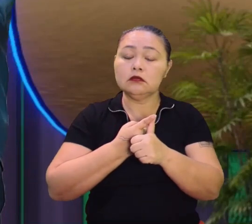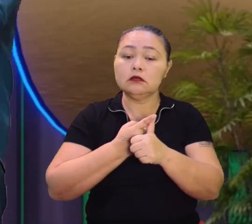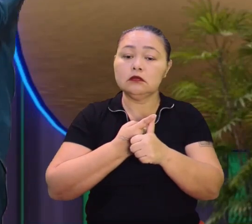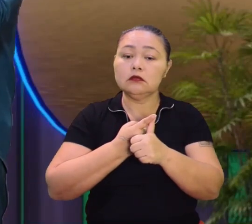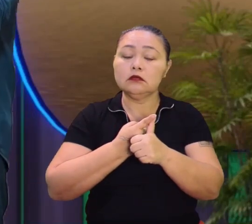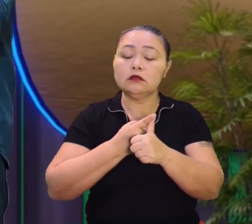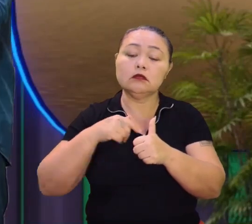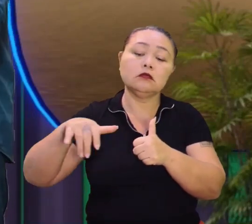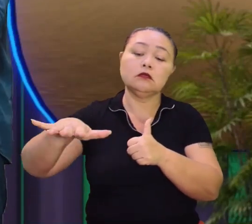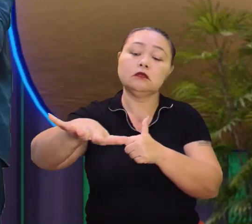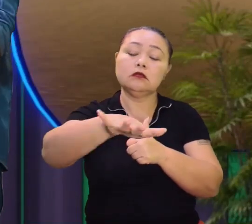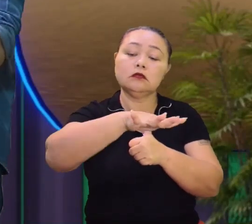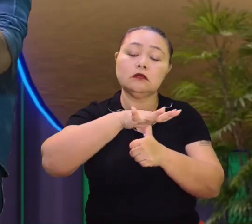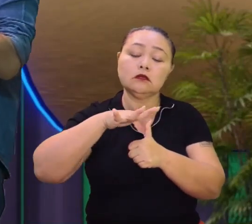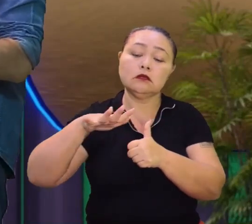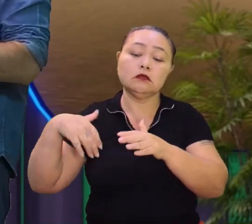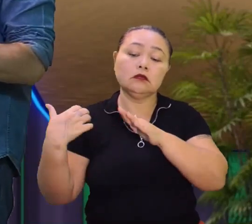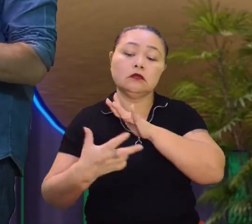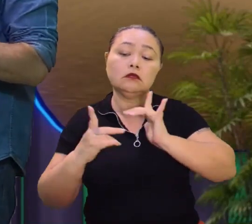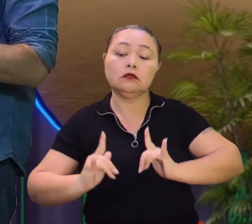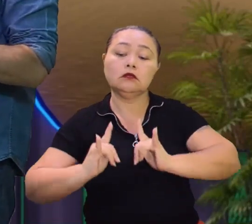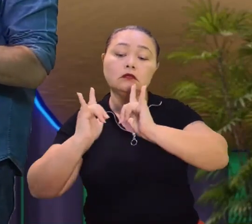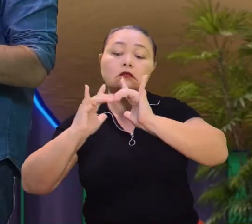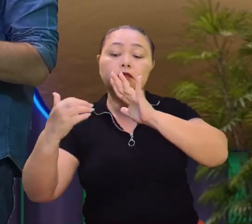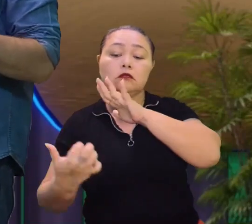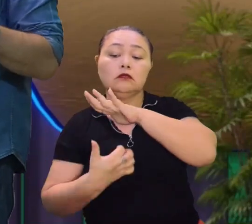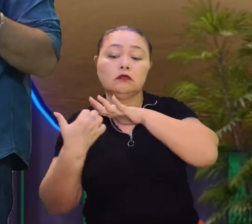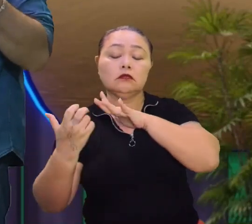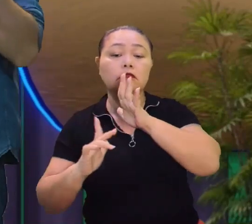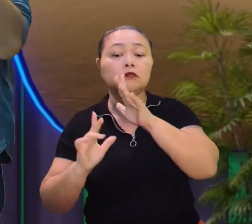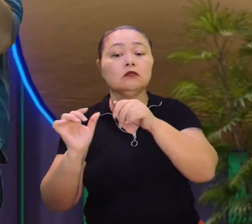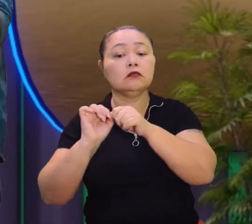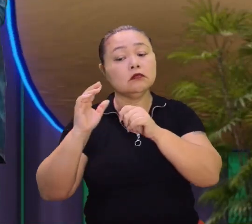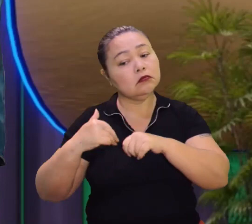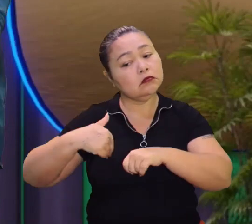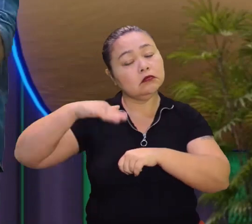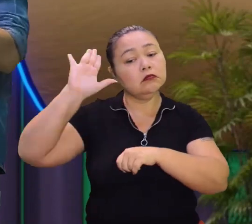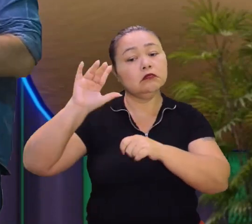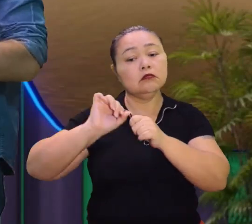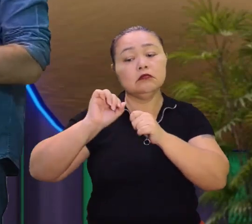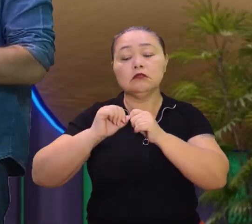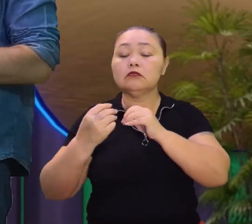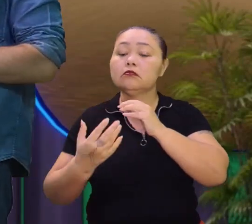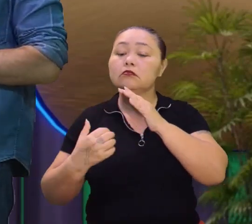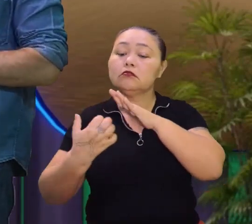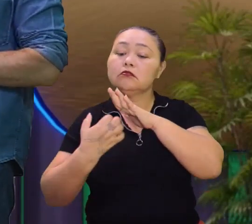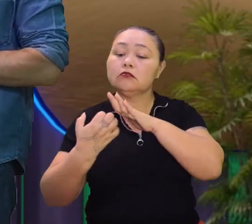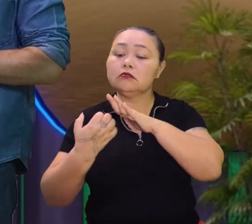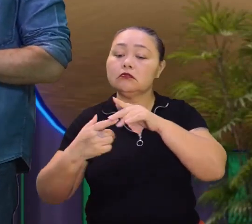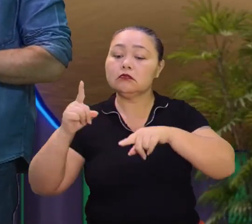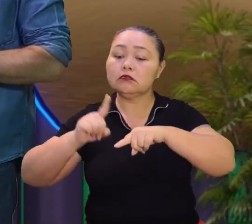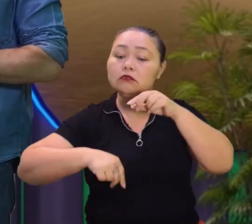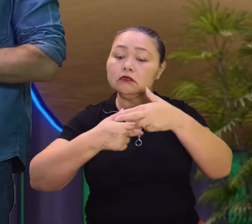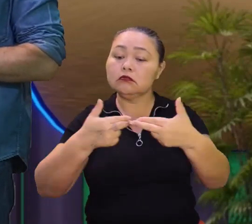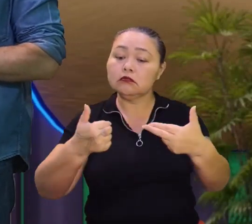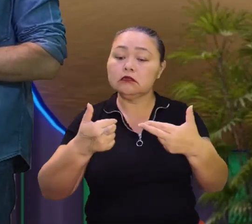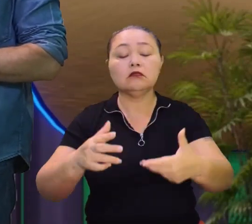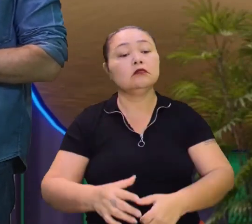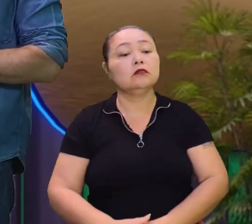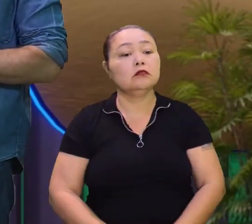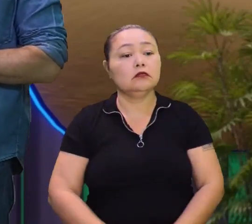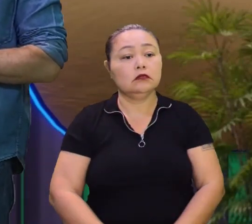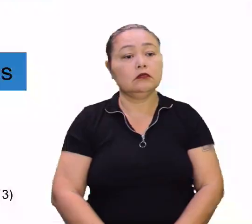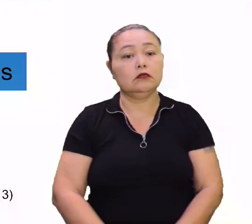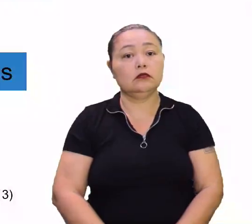primordialmente em áreas altamente industrializadas, com um nível altíssimo de produção industrial. Isso aí, galera. Vamos